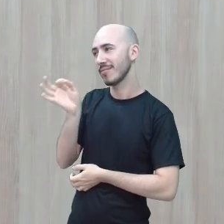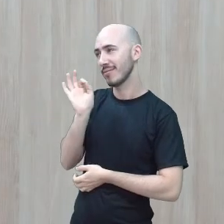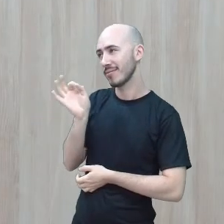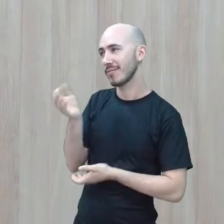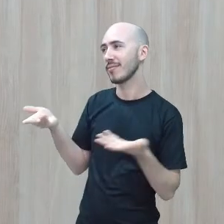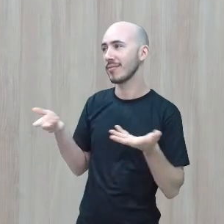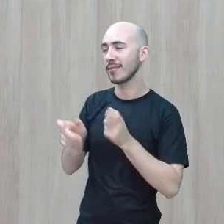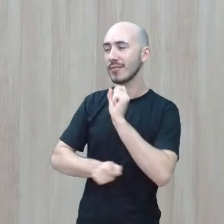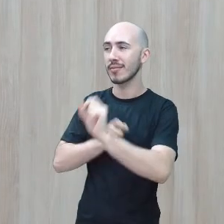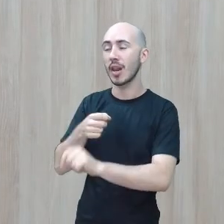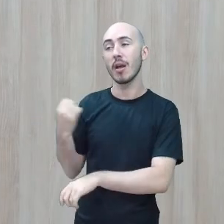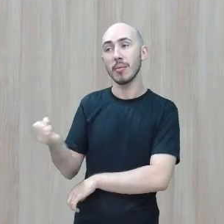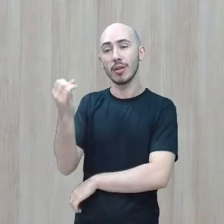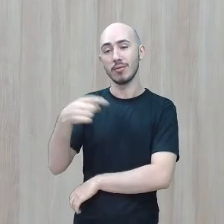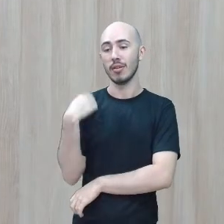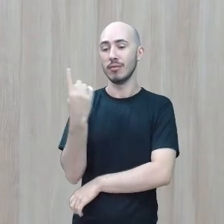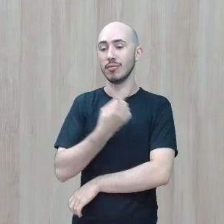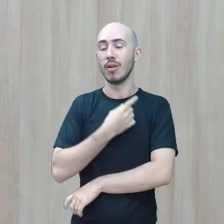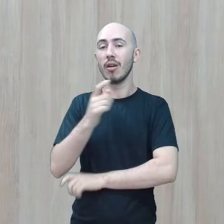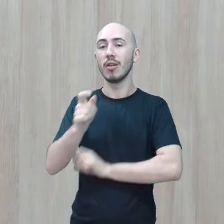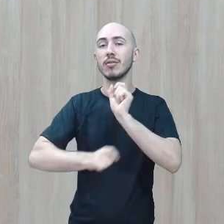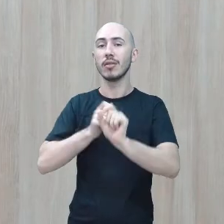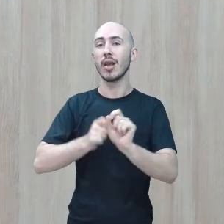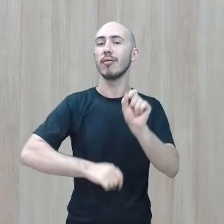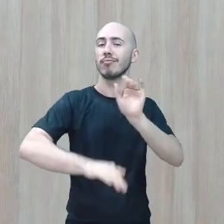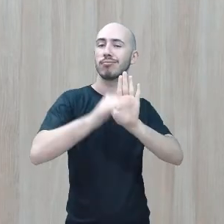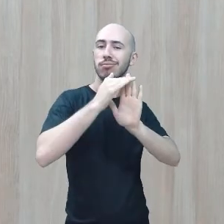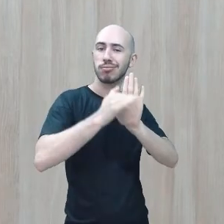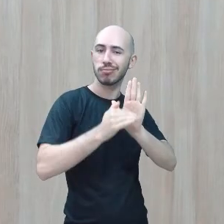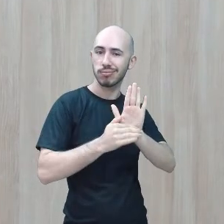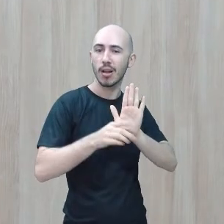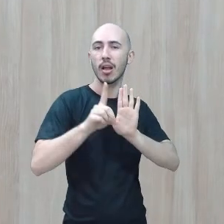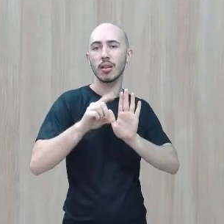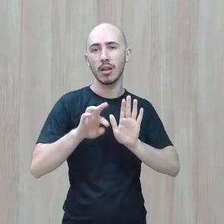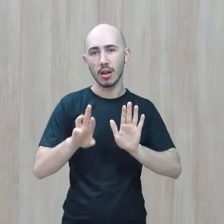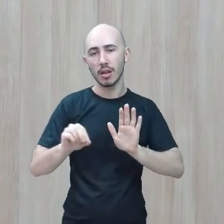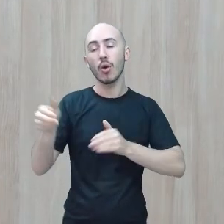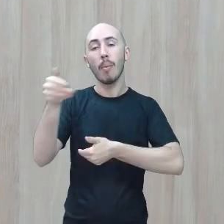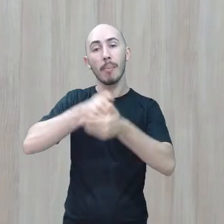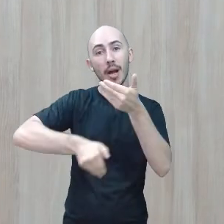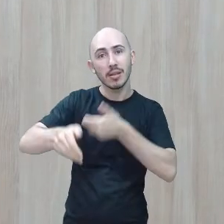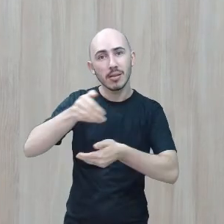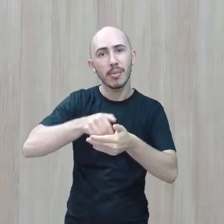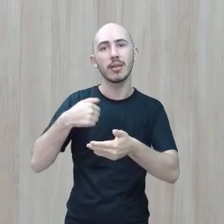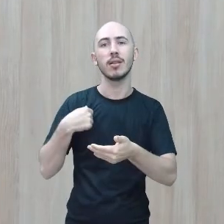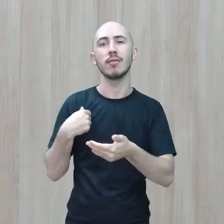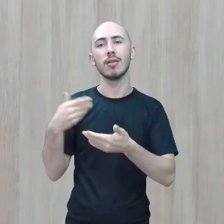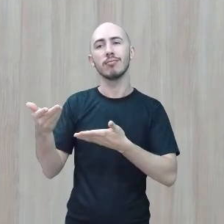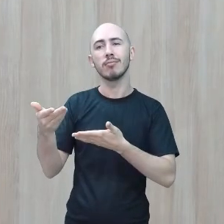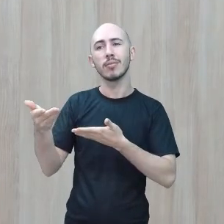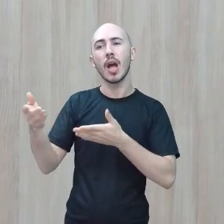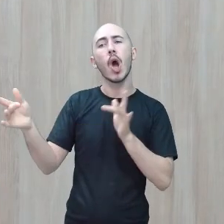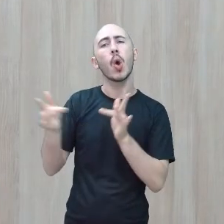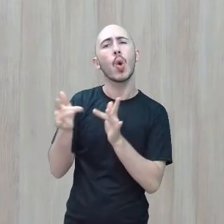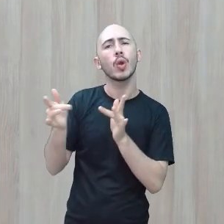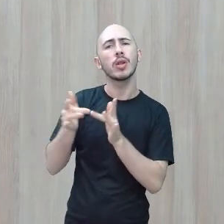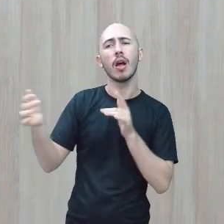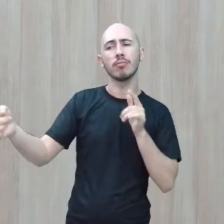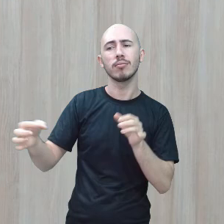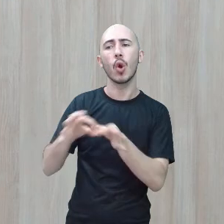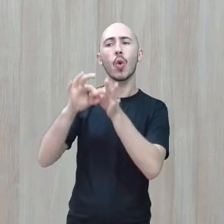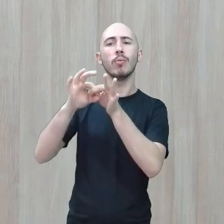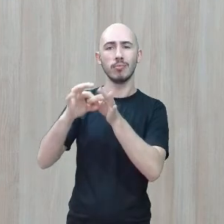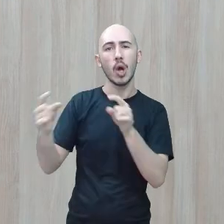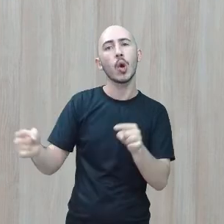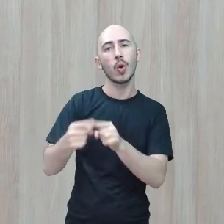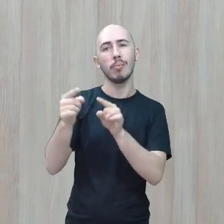Exatamente. Então, é importante que a gente tenha um plano diretor participativo, porque é um plano que não dialoga com a comunidade, com a